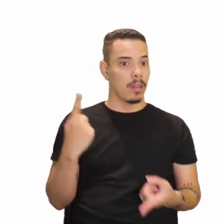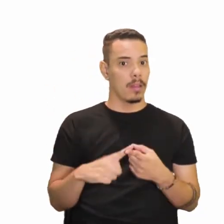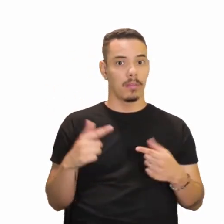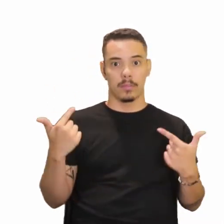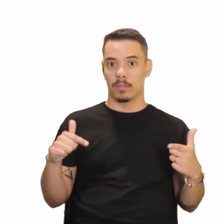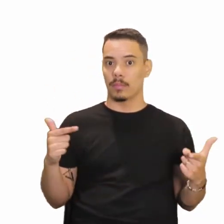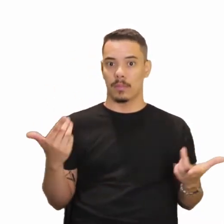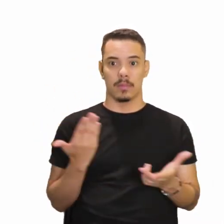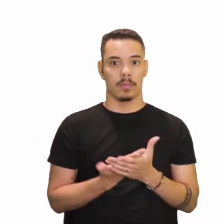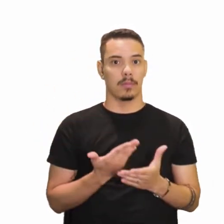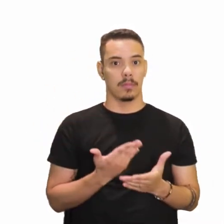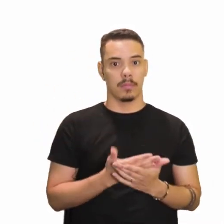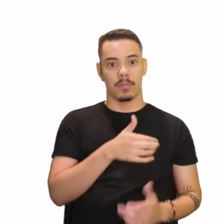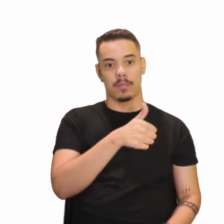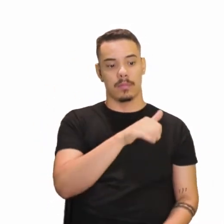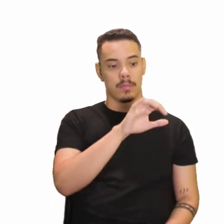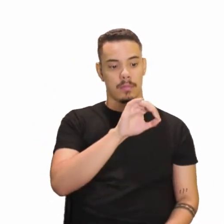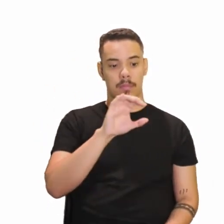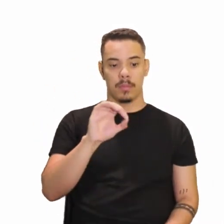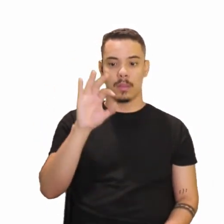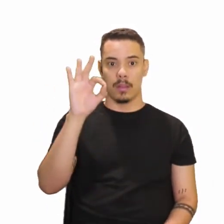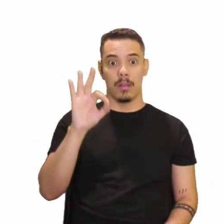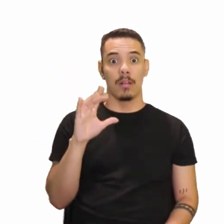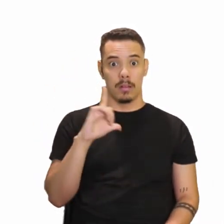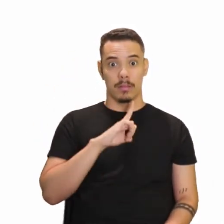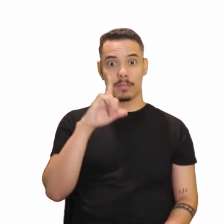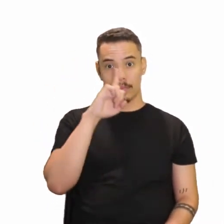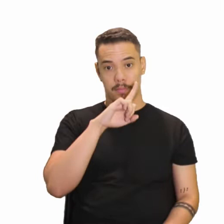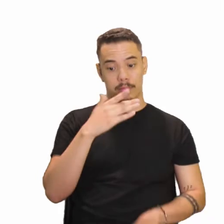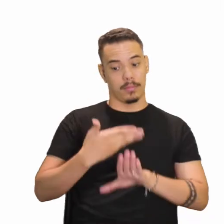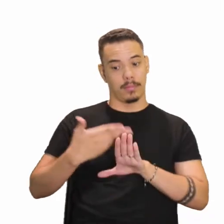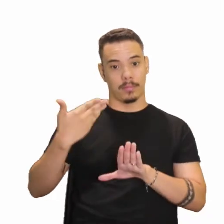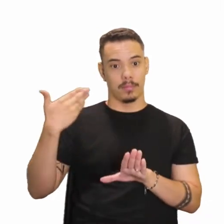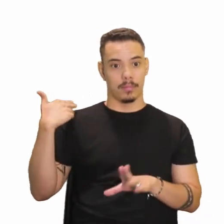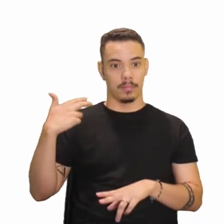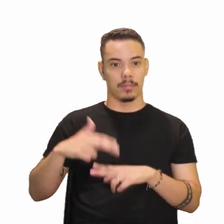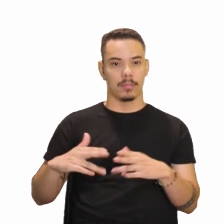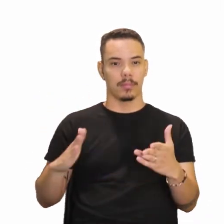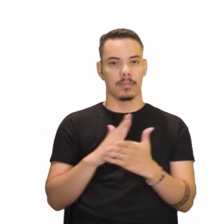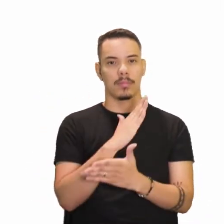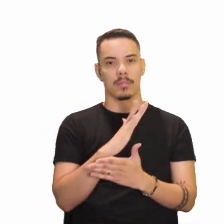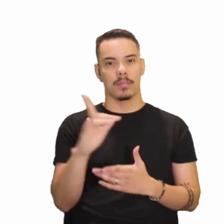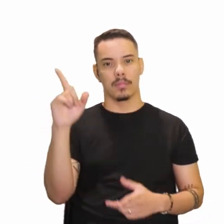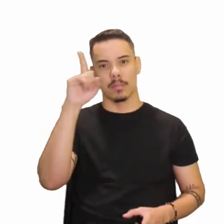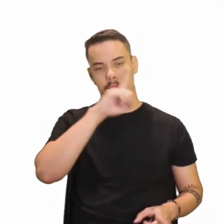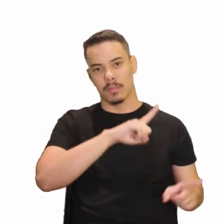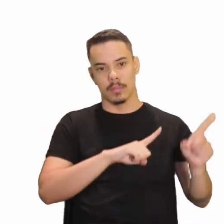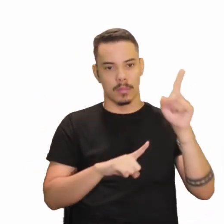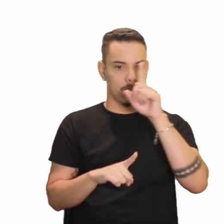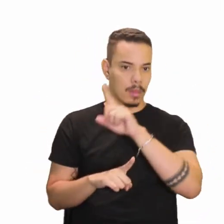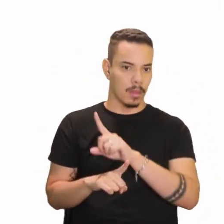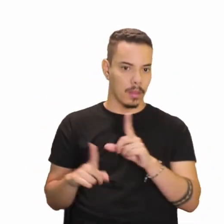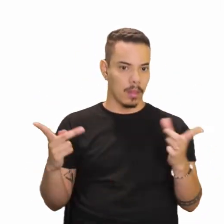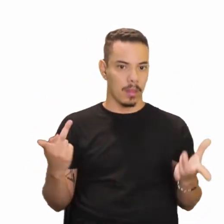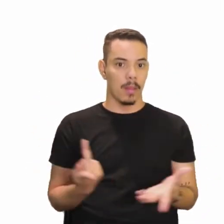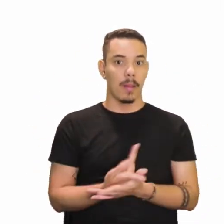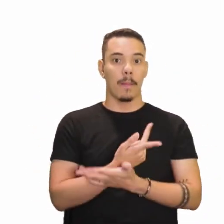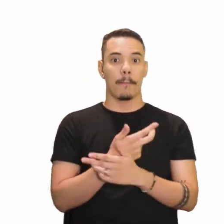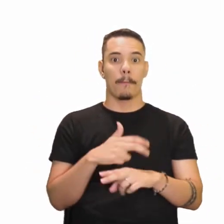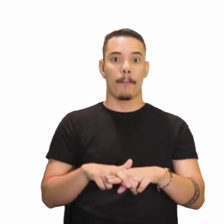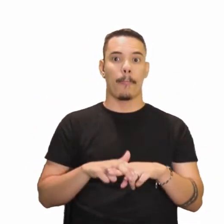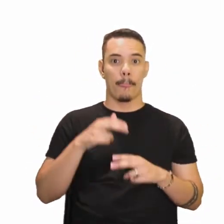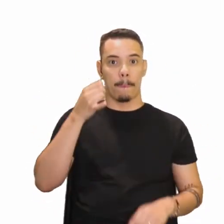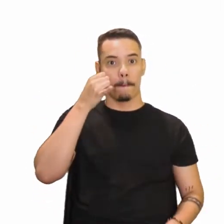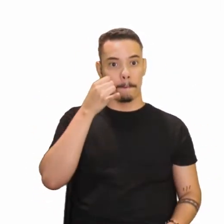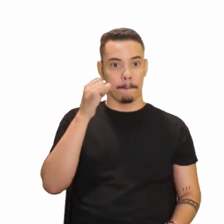aula completamente Houve alguma fala então vai acontecer algumas lacunas Tá certo e para